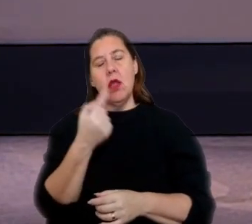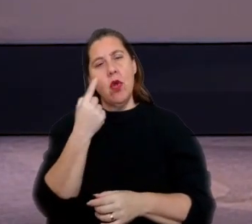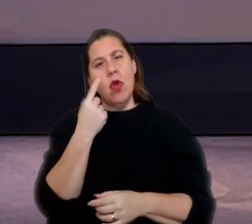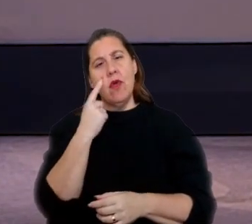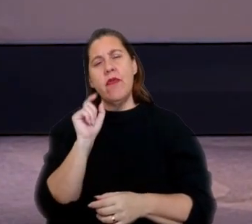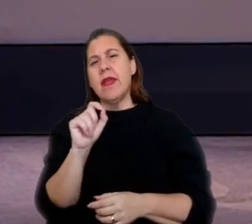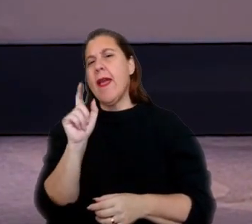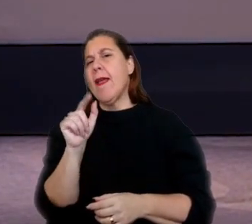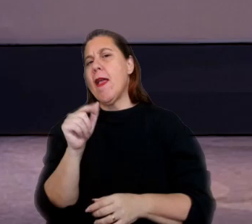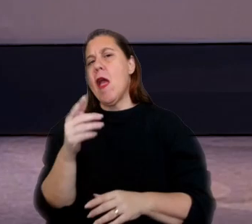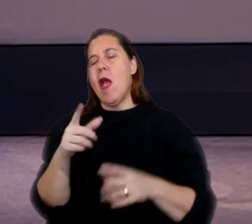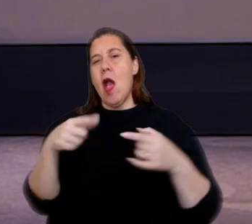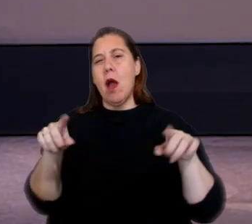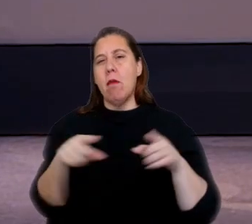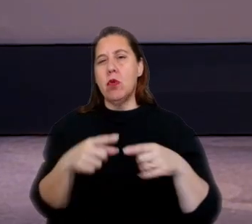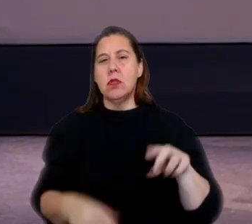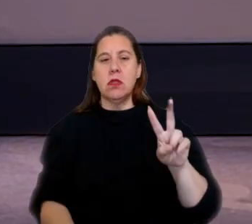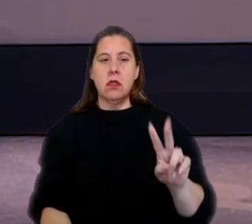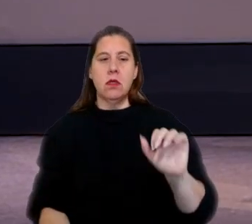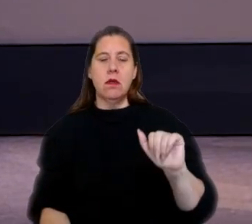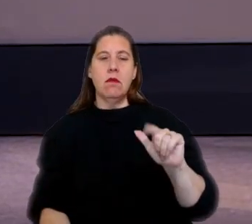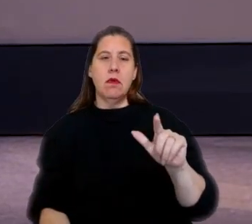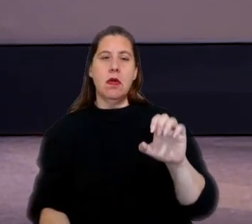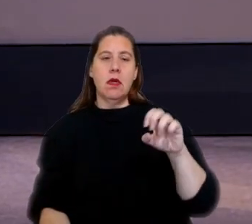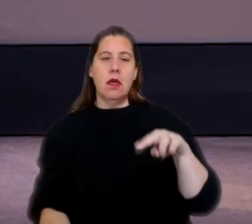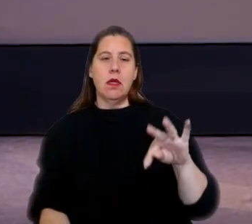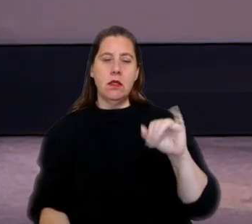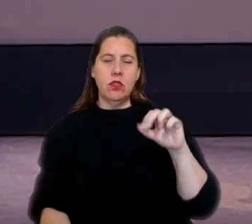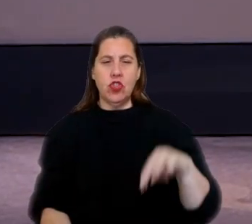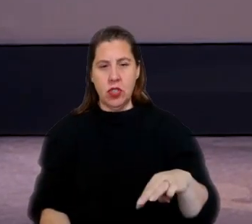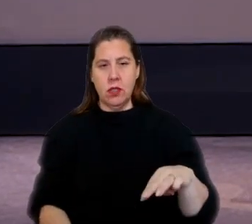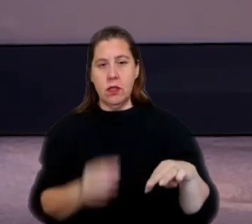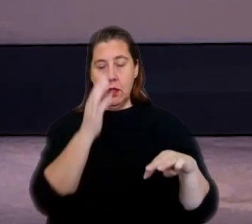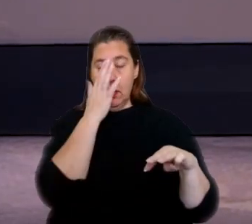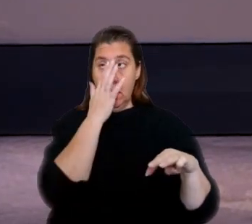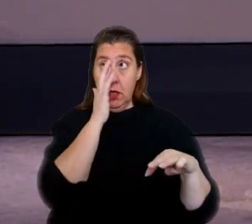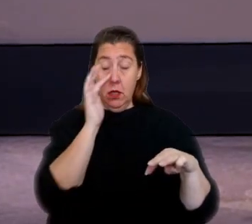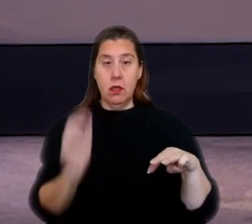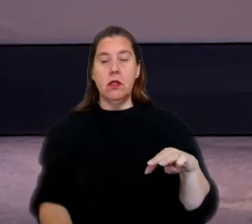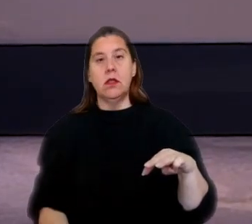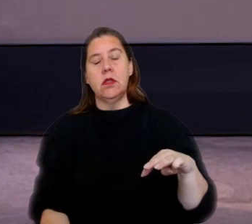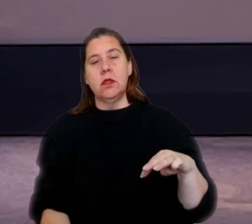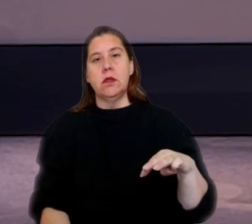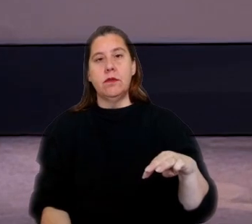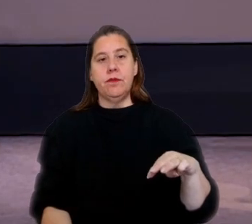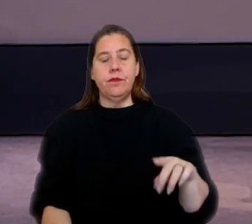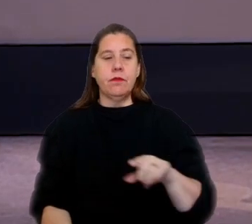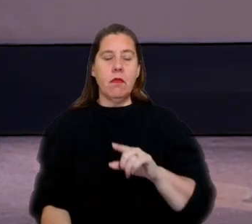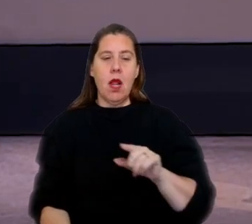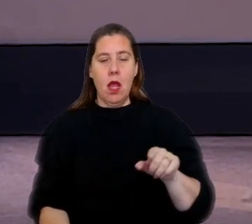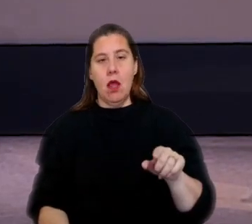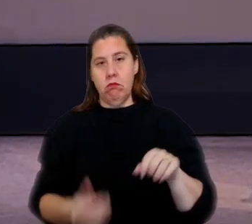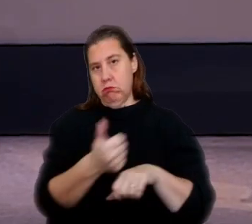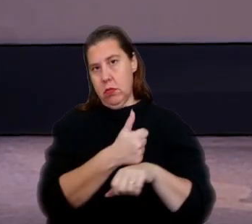música, eu fui olhar quem era, né? Valentim, como chama? Valentim Rudjai. Aí você me pegou, vou ter que olhar a ficha. Valentim Rudjai, e